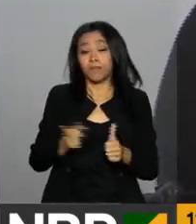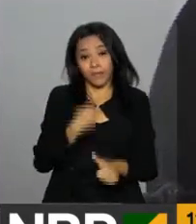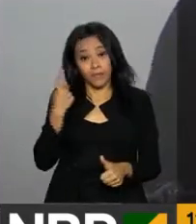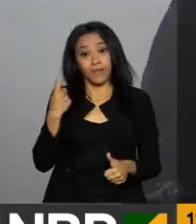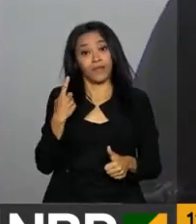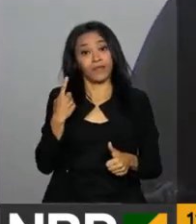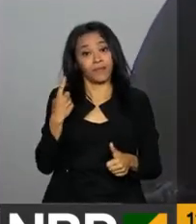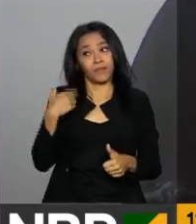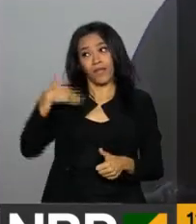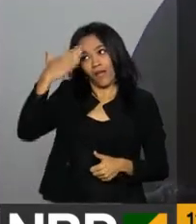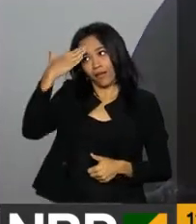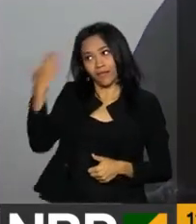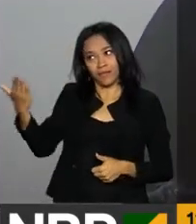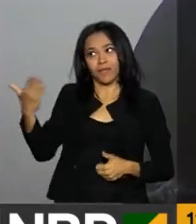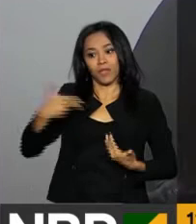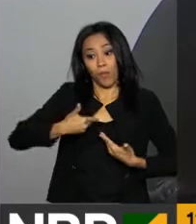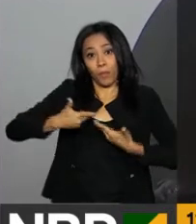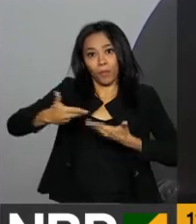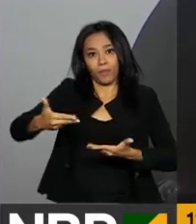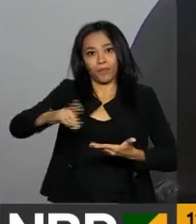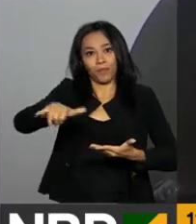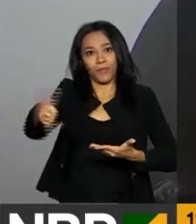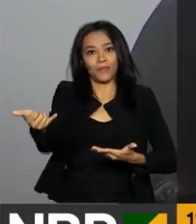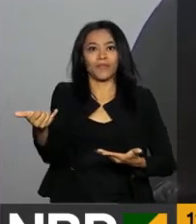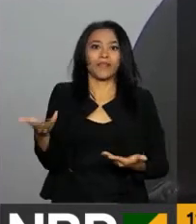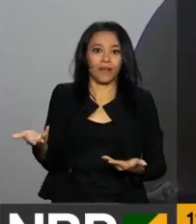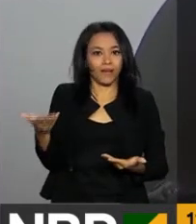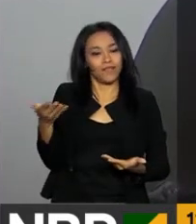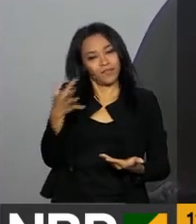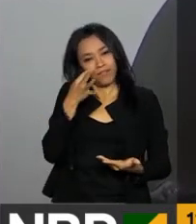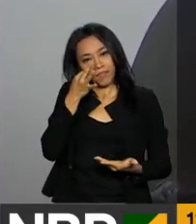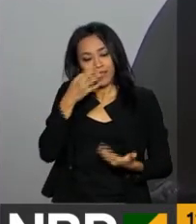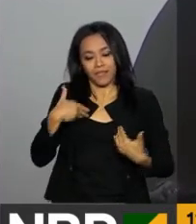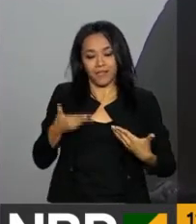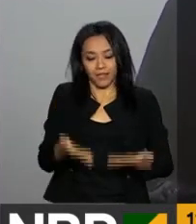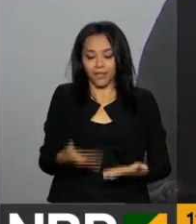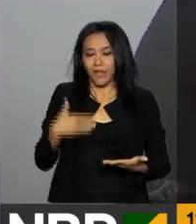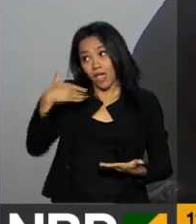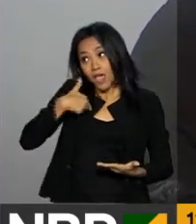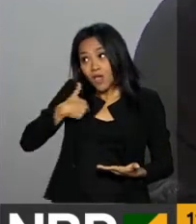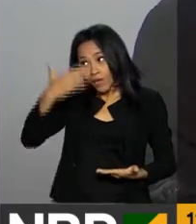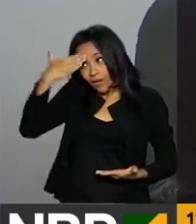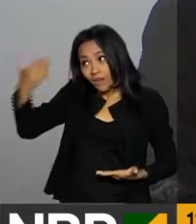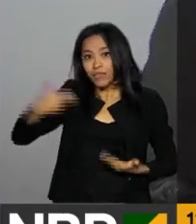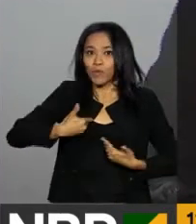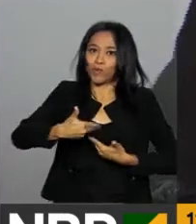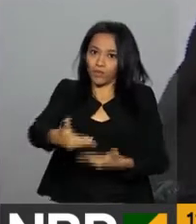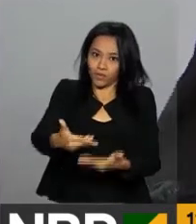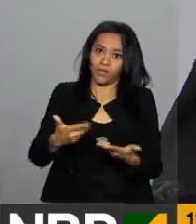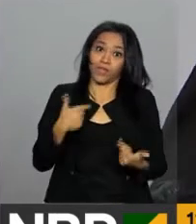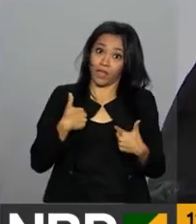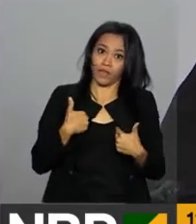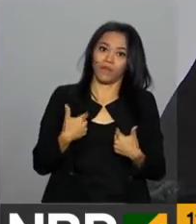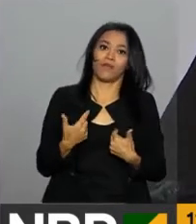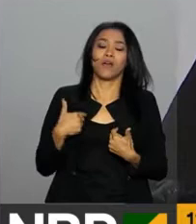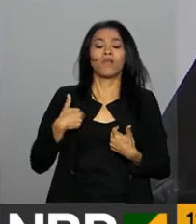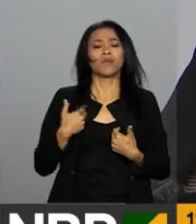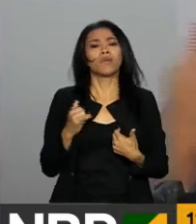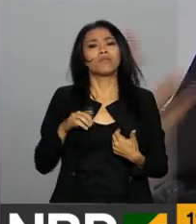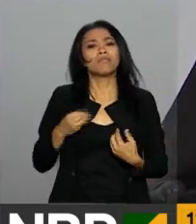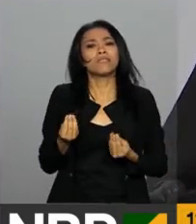o agradecimento pela oportunidade macho agradeceu a presença mas eu é que agradeço o convite porque me dá oportunidade